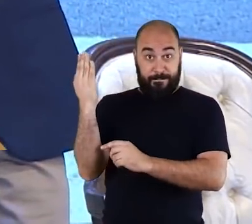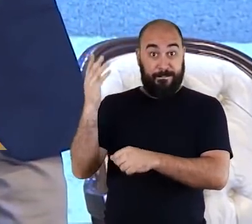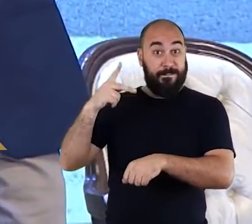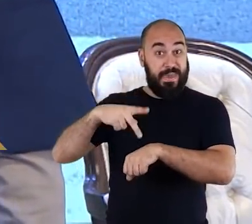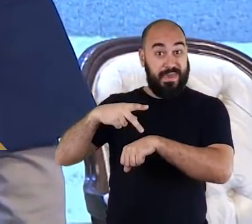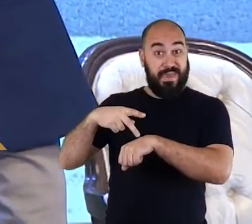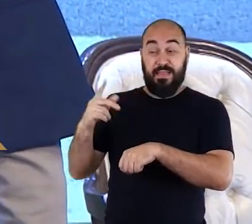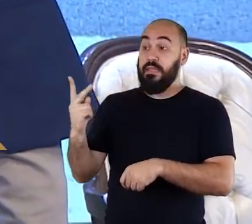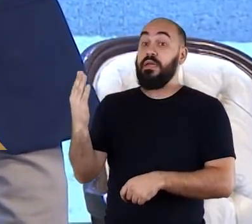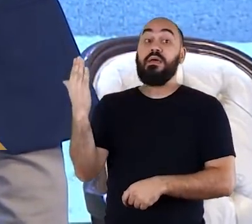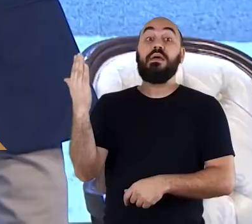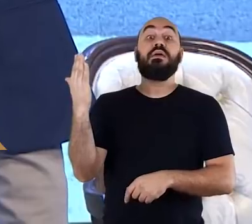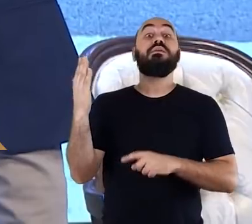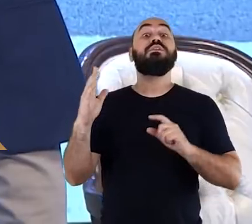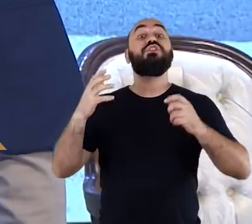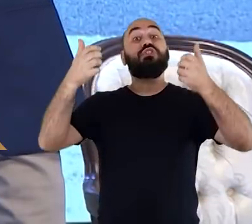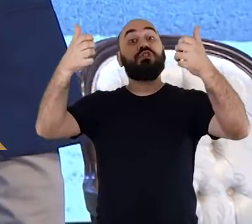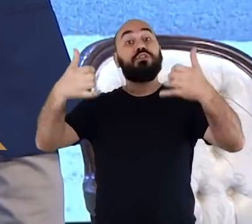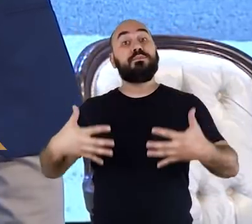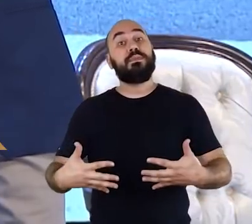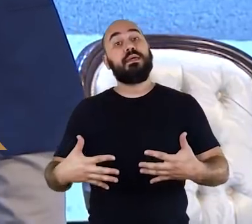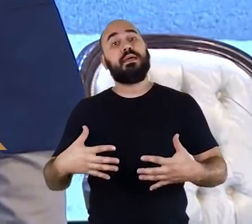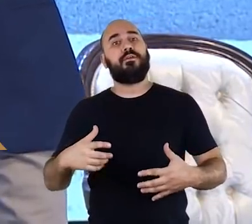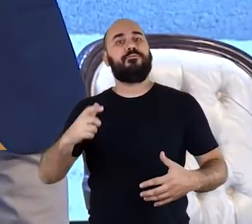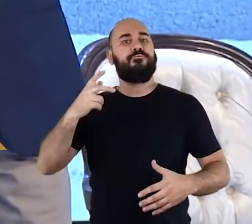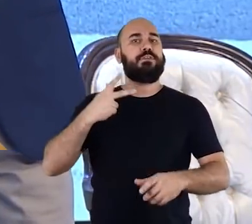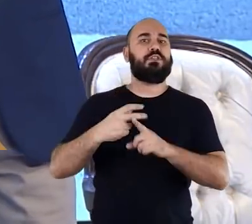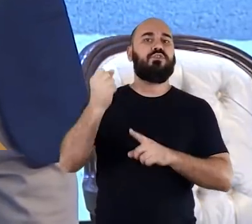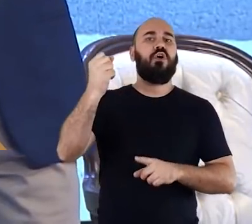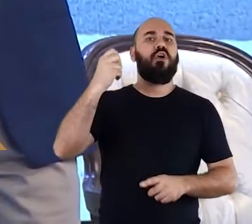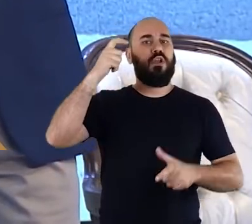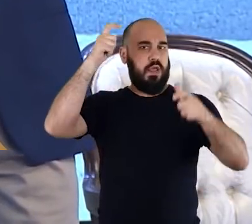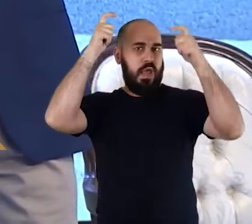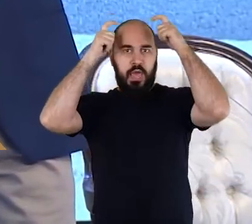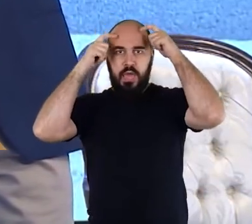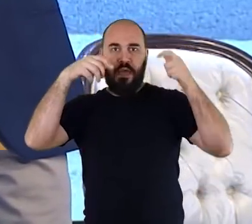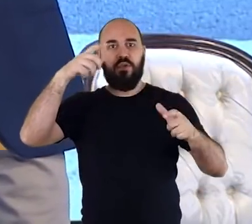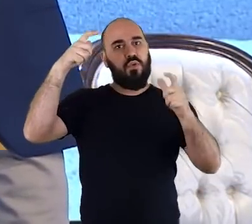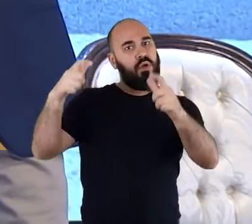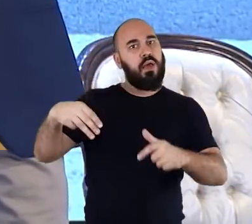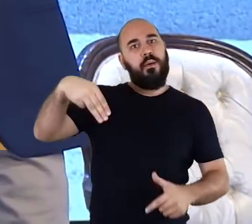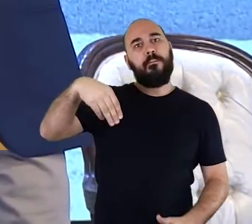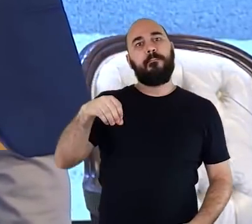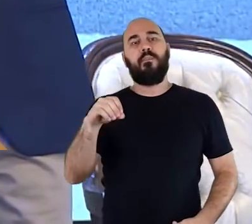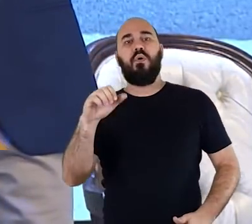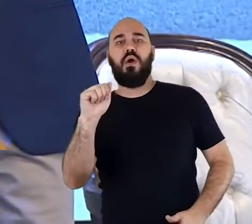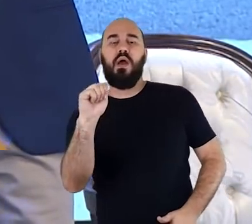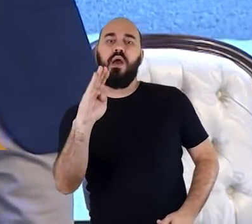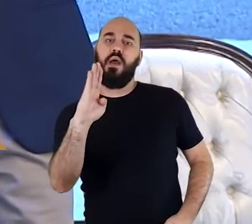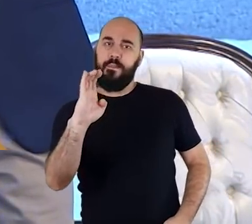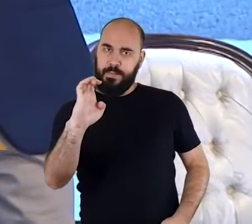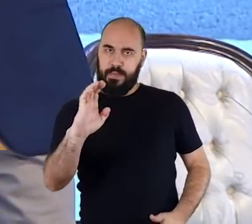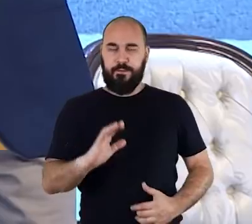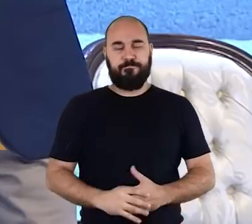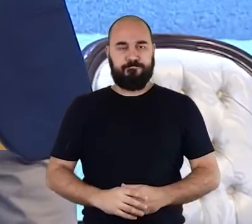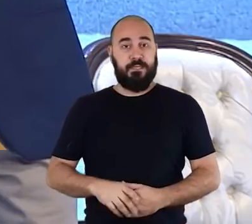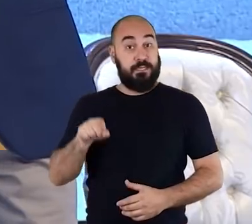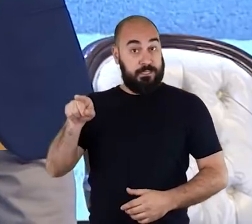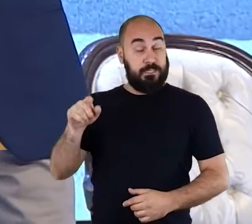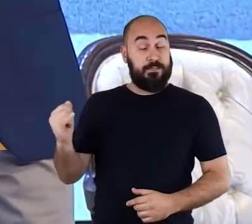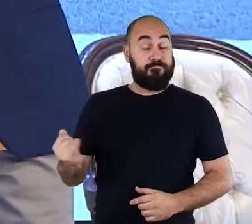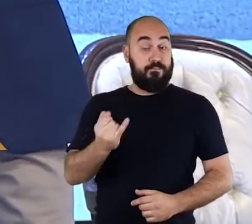do rei de Moabe, e é exatamente importante essa declaração porque ela está condizente